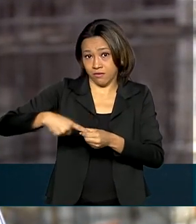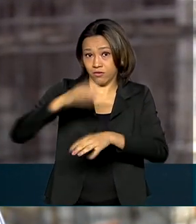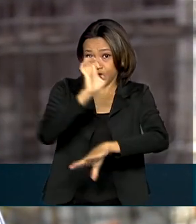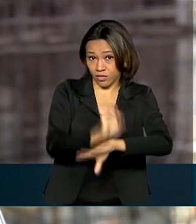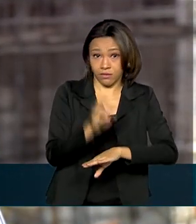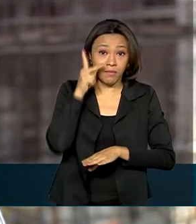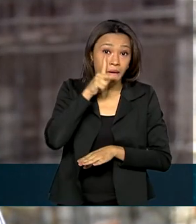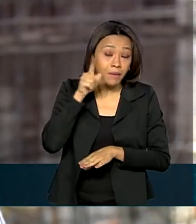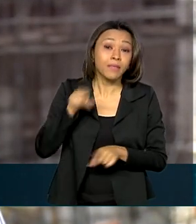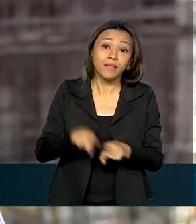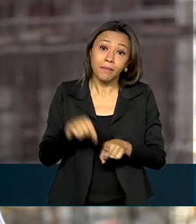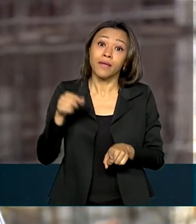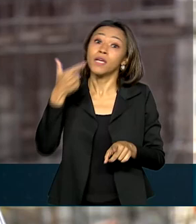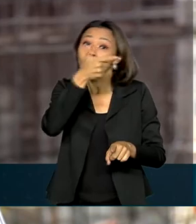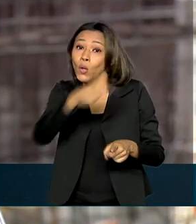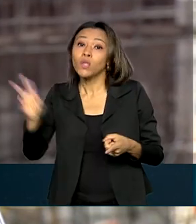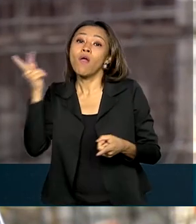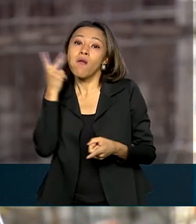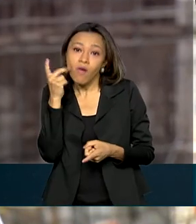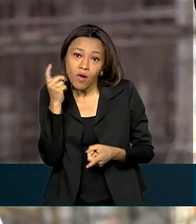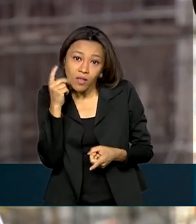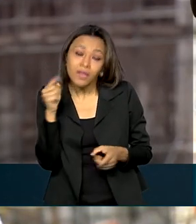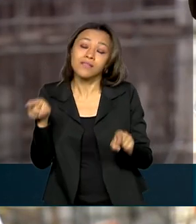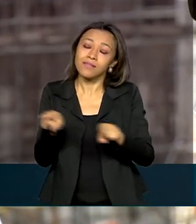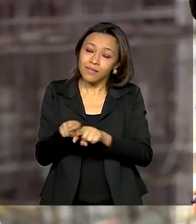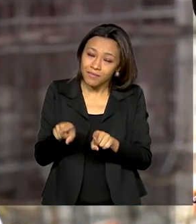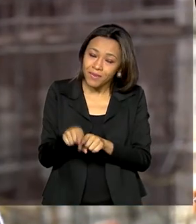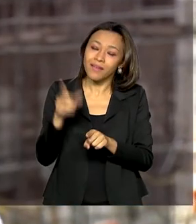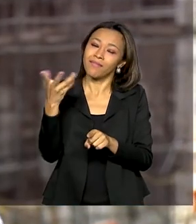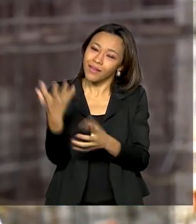e assim como a grande a grande Fortaleza vai ser beneficiada pelo pelas águas do velho